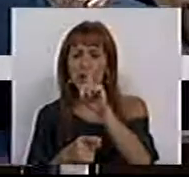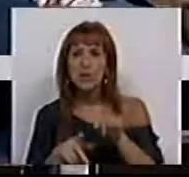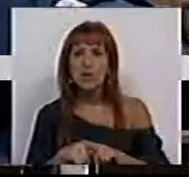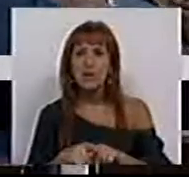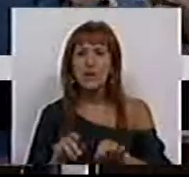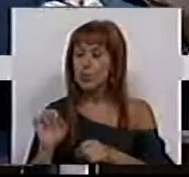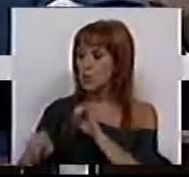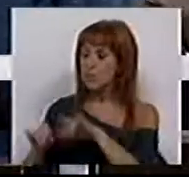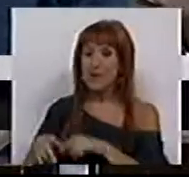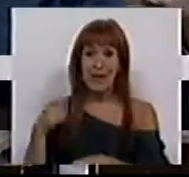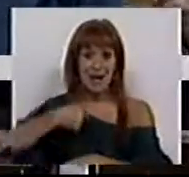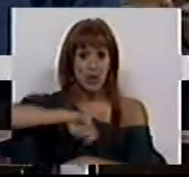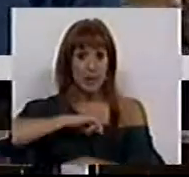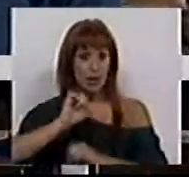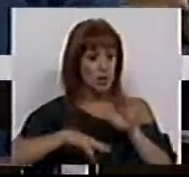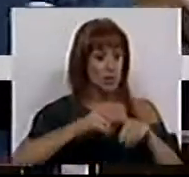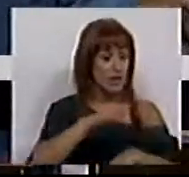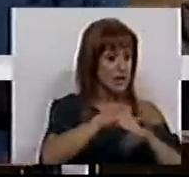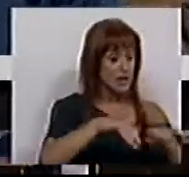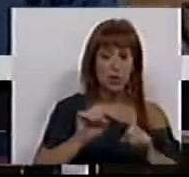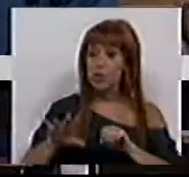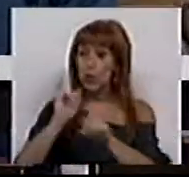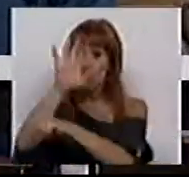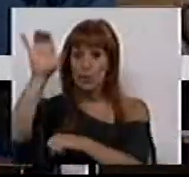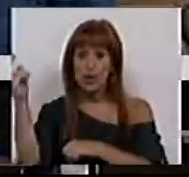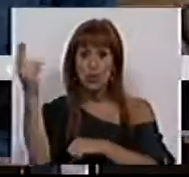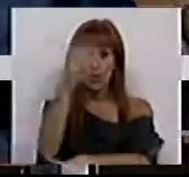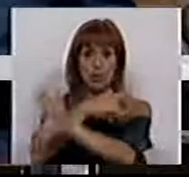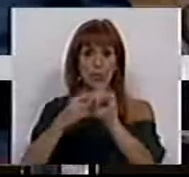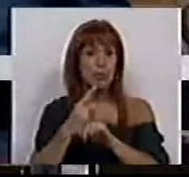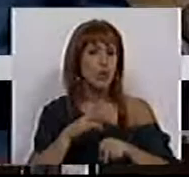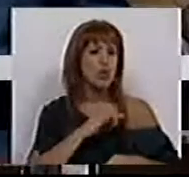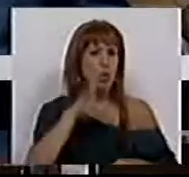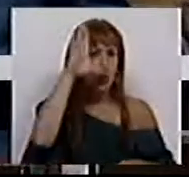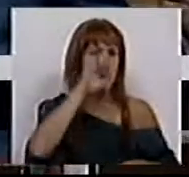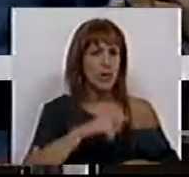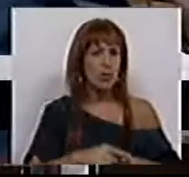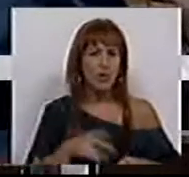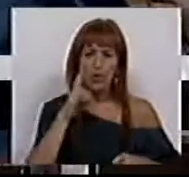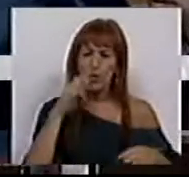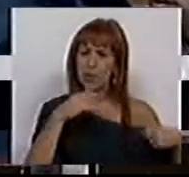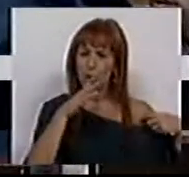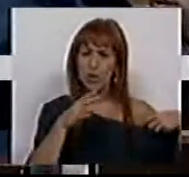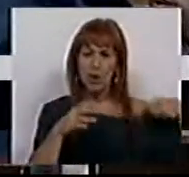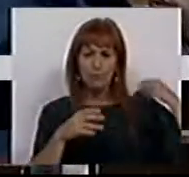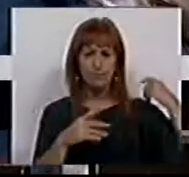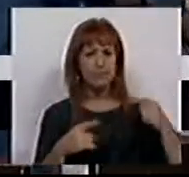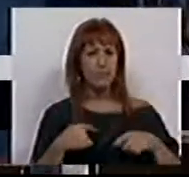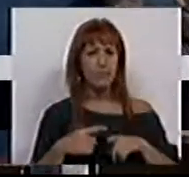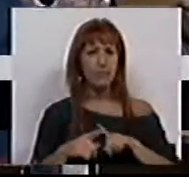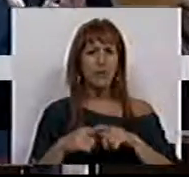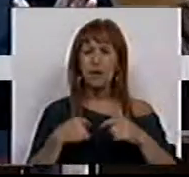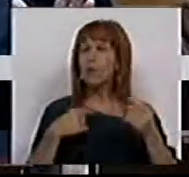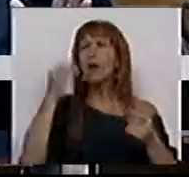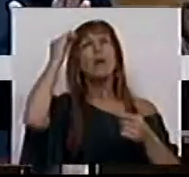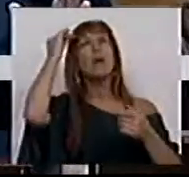Ao contrário do que acontece em Espanha, do que acontece em Itália e noutros países da União Europeia. Porque o Sr. Ministro, desculpe que lhe diga, passou-lhe